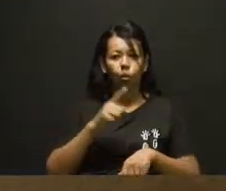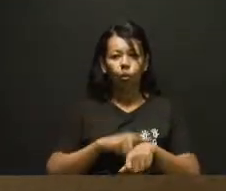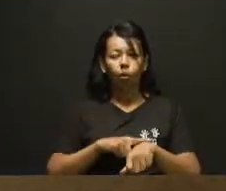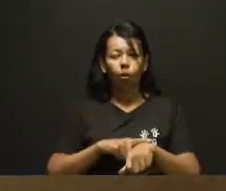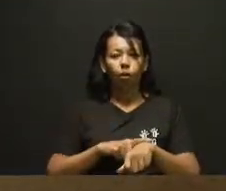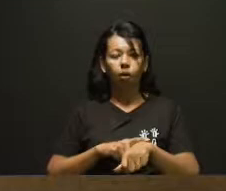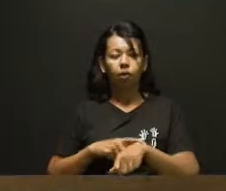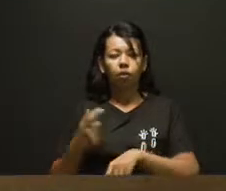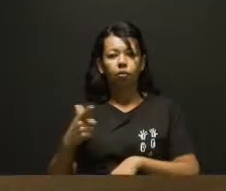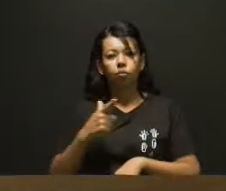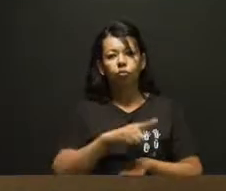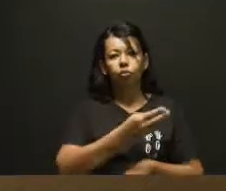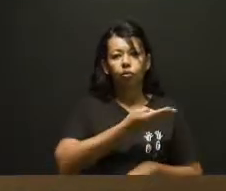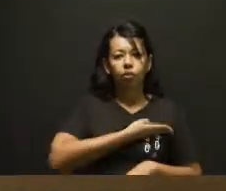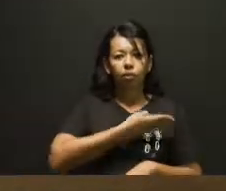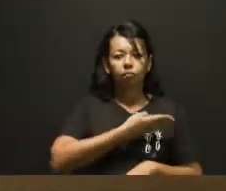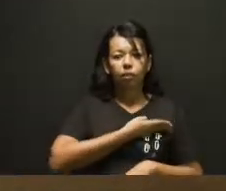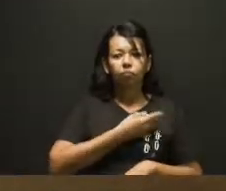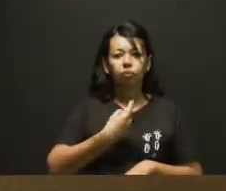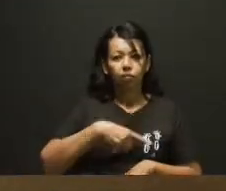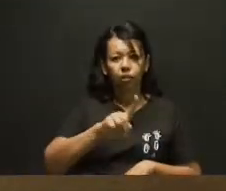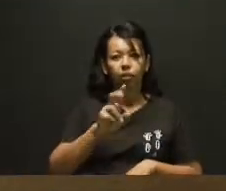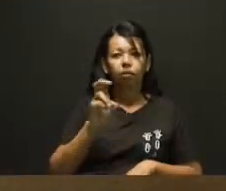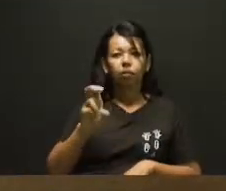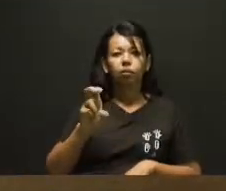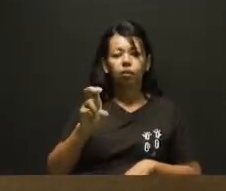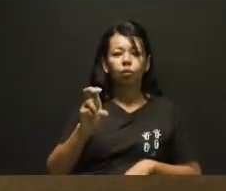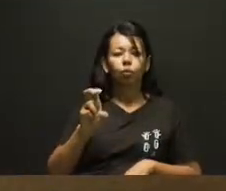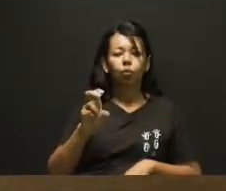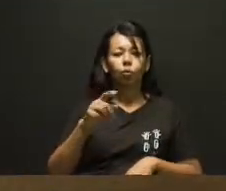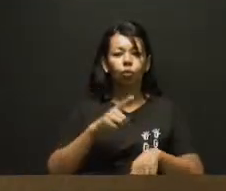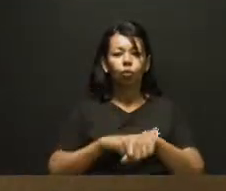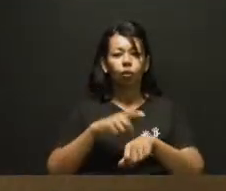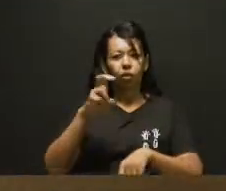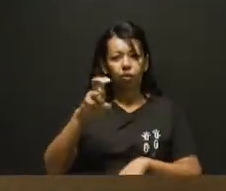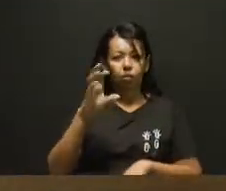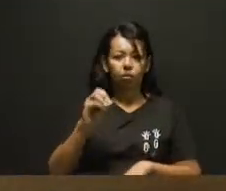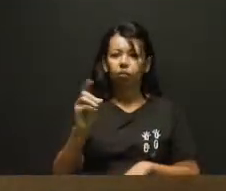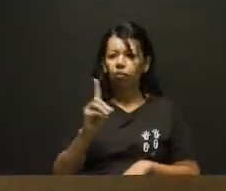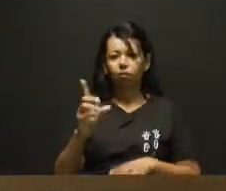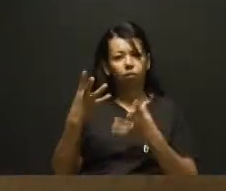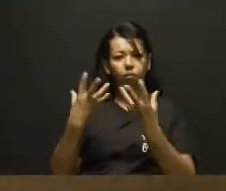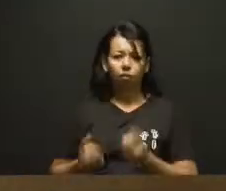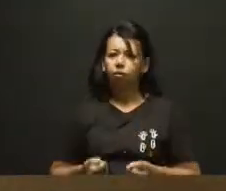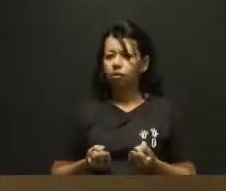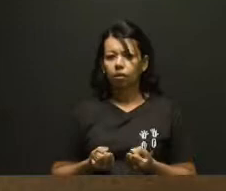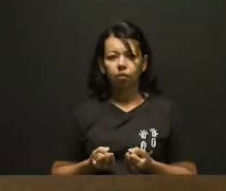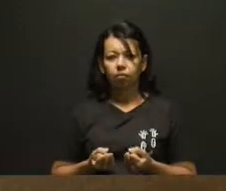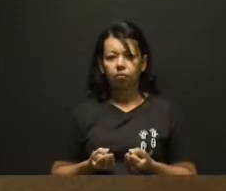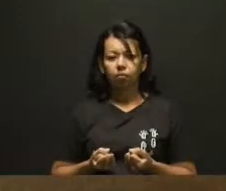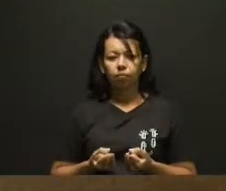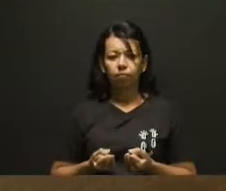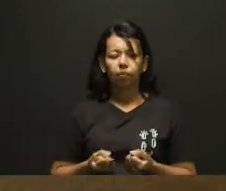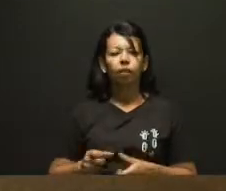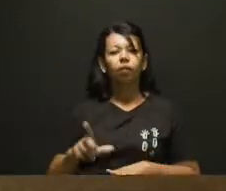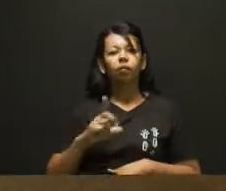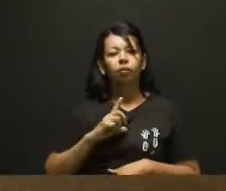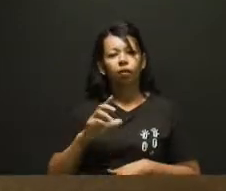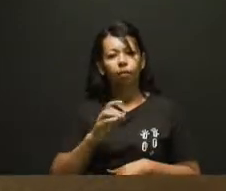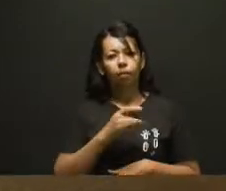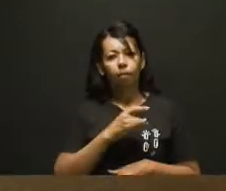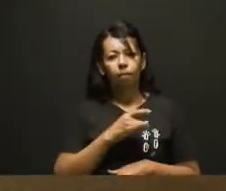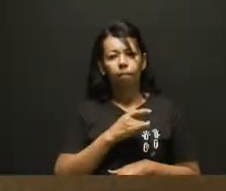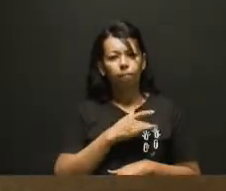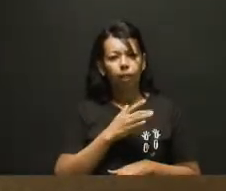horário dos outros amiguinhos é 5 e 50 eu não aceito mesmo eu tenho até medo de